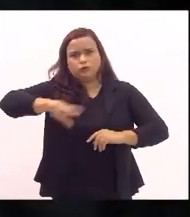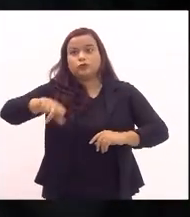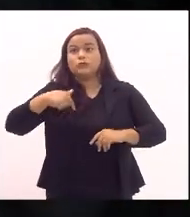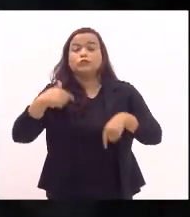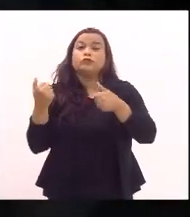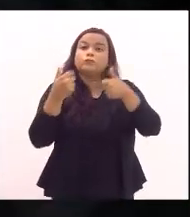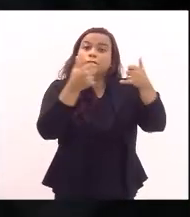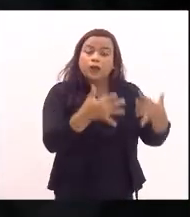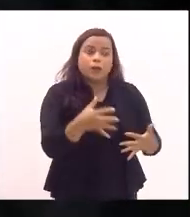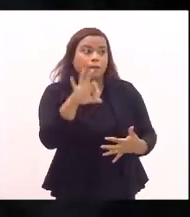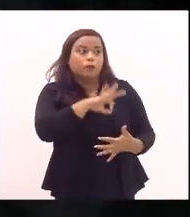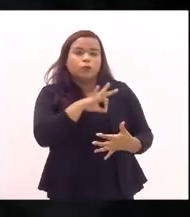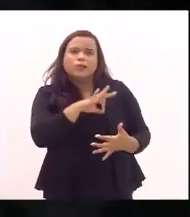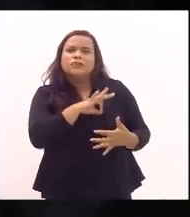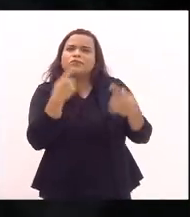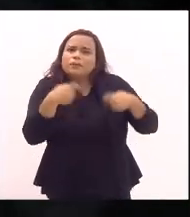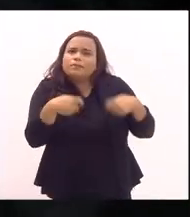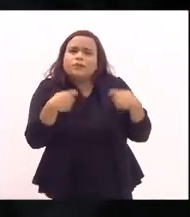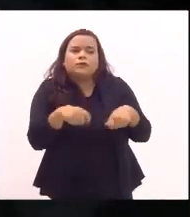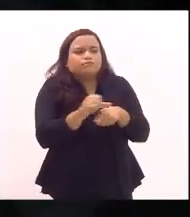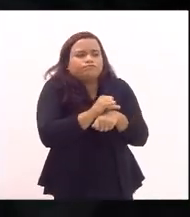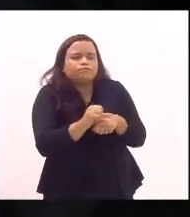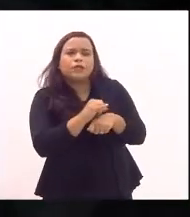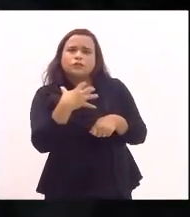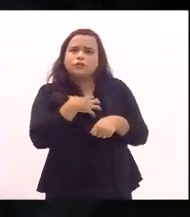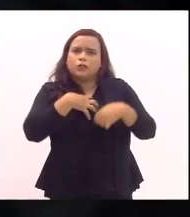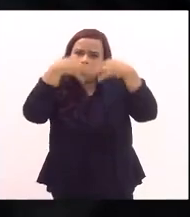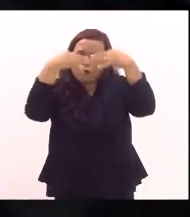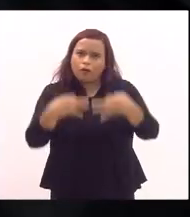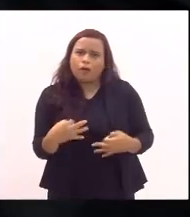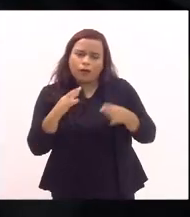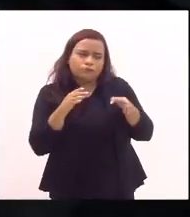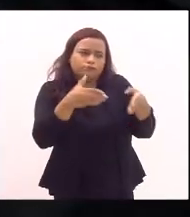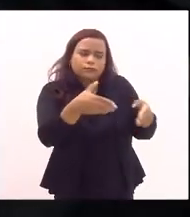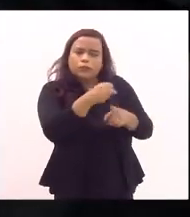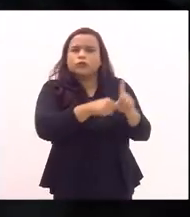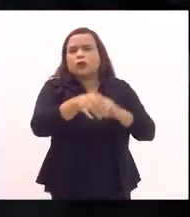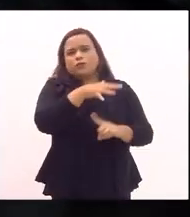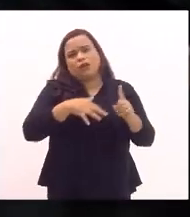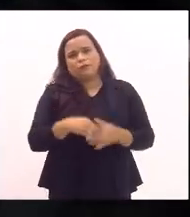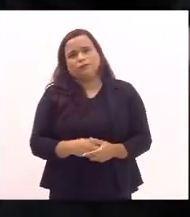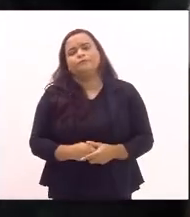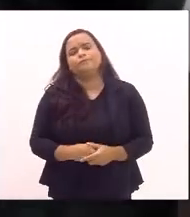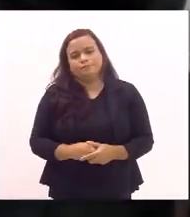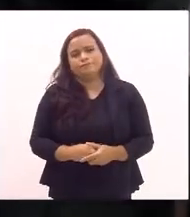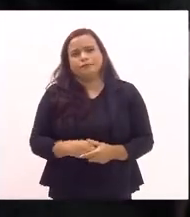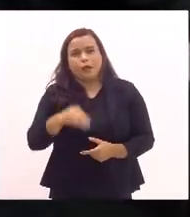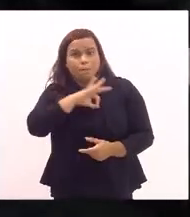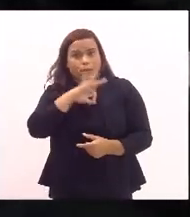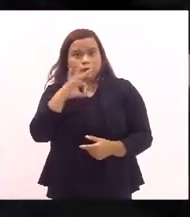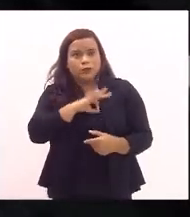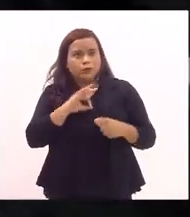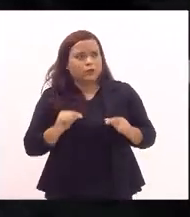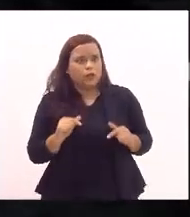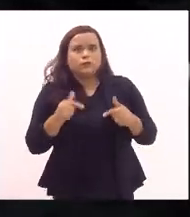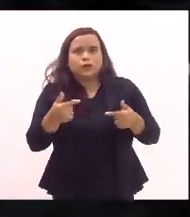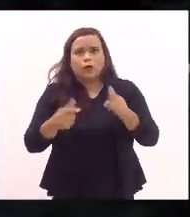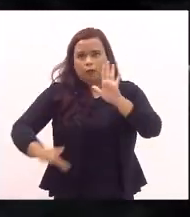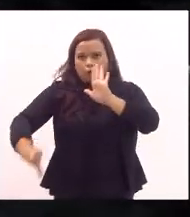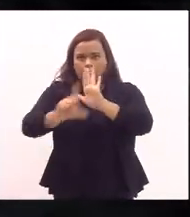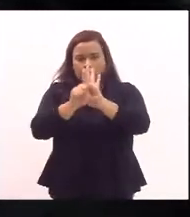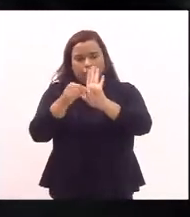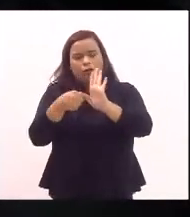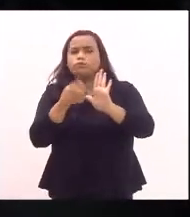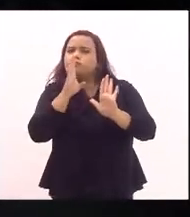recolocar alisar ela nas tarefas da sociedade que ela deveria ter a polícia não pode para executar uma lei